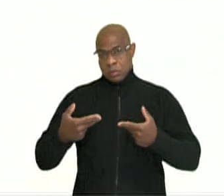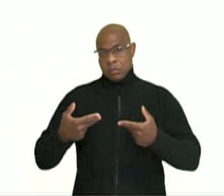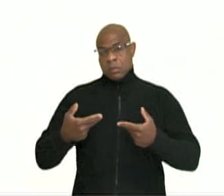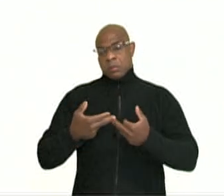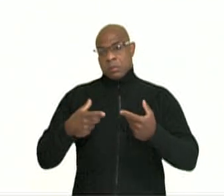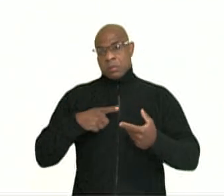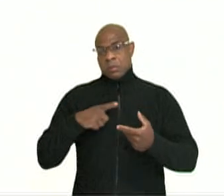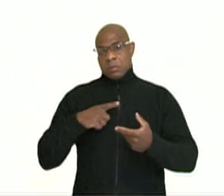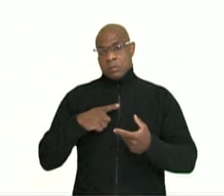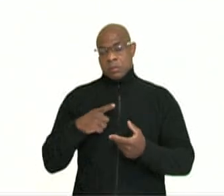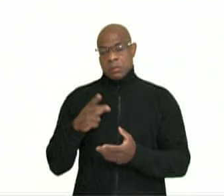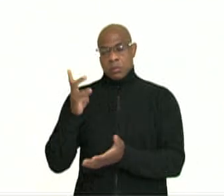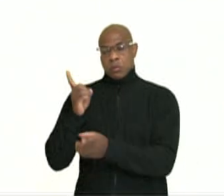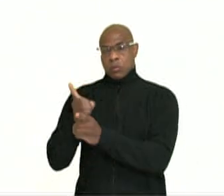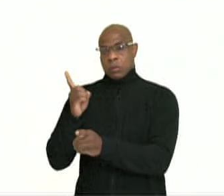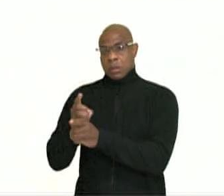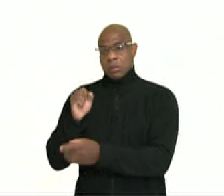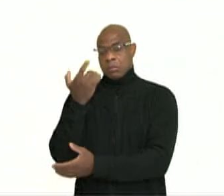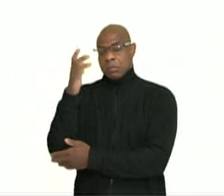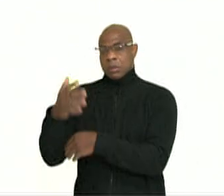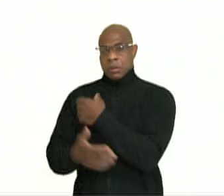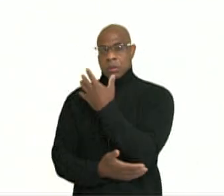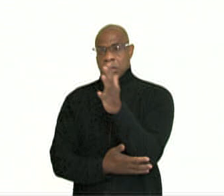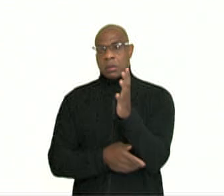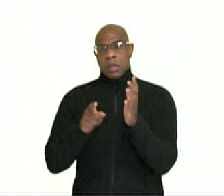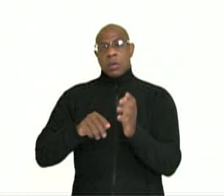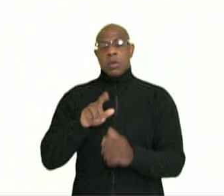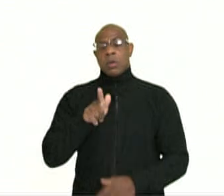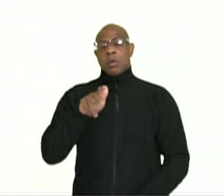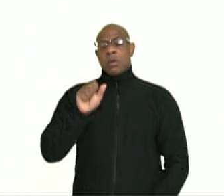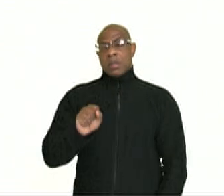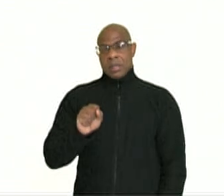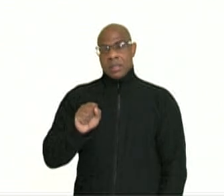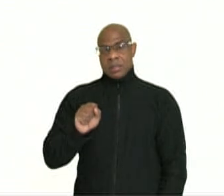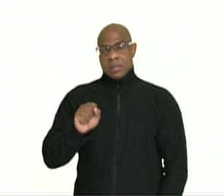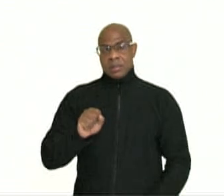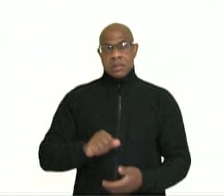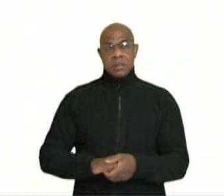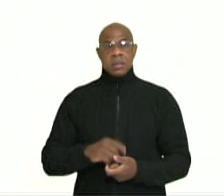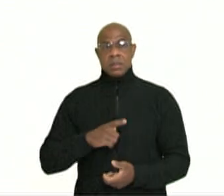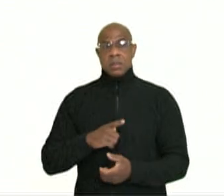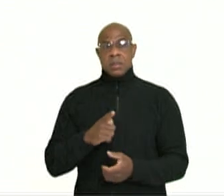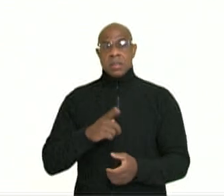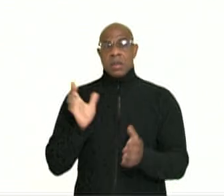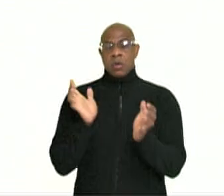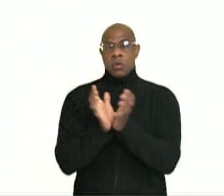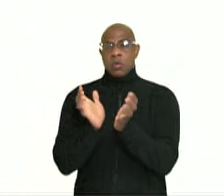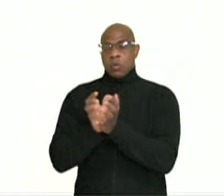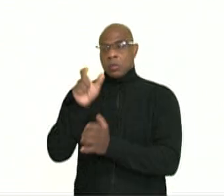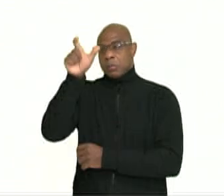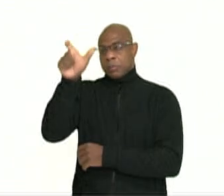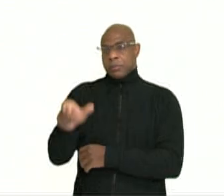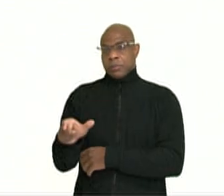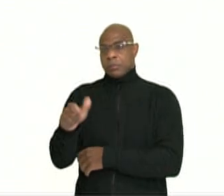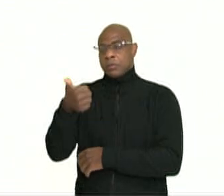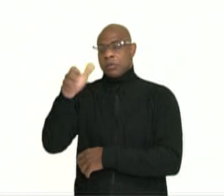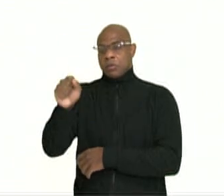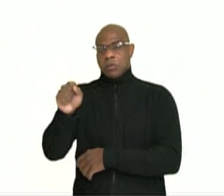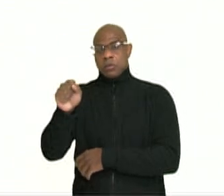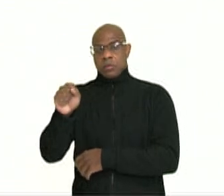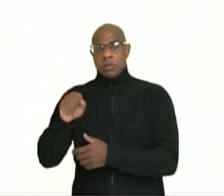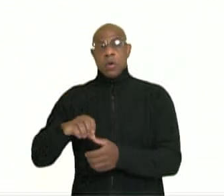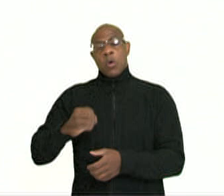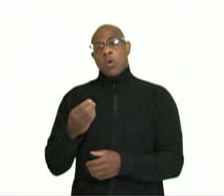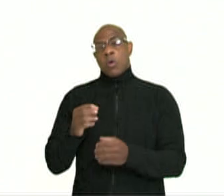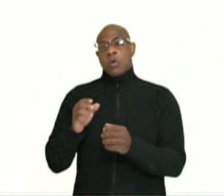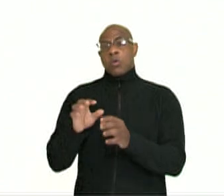na natureza de maneira estável são os gases nobres, que pertencem ao grupo 18 ou à família 8A ou ainda à família